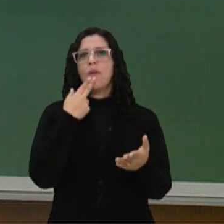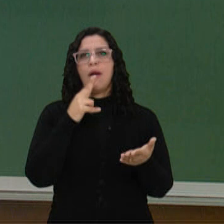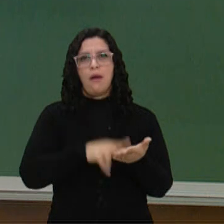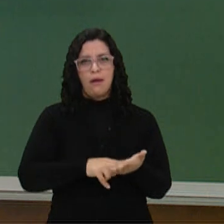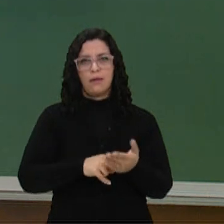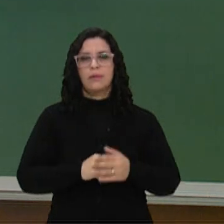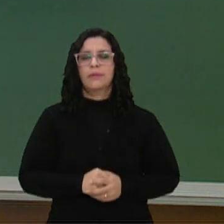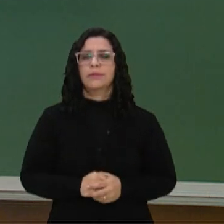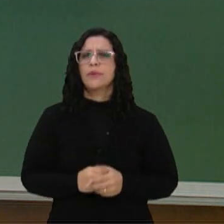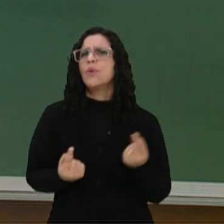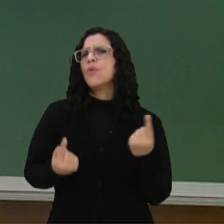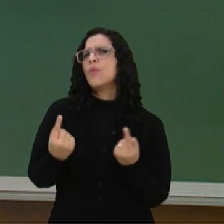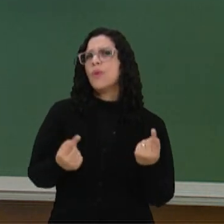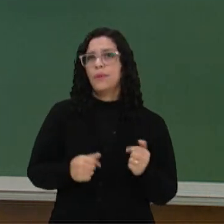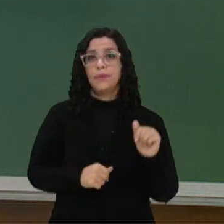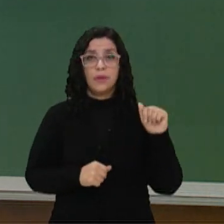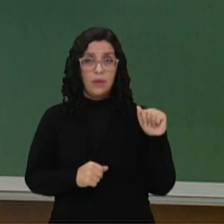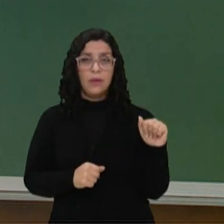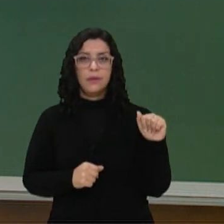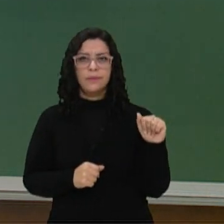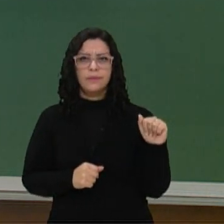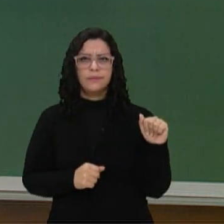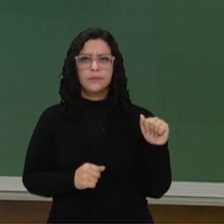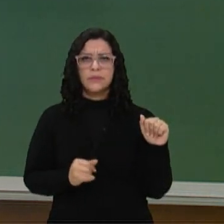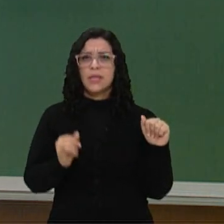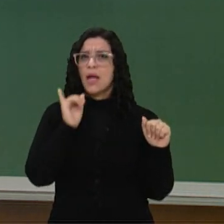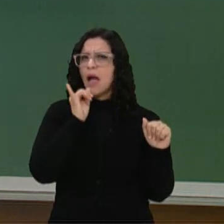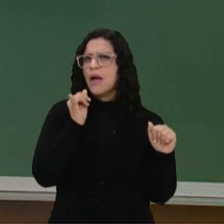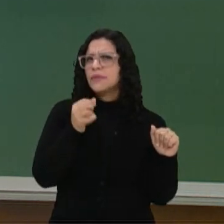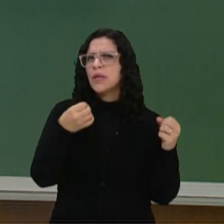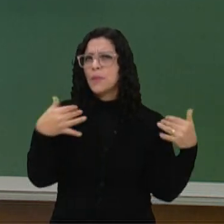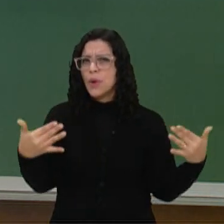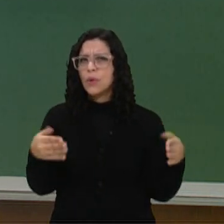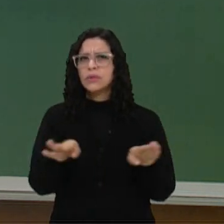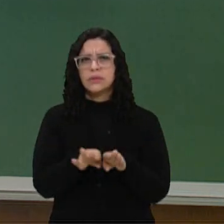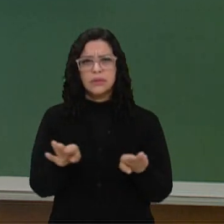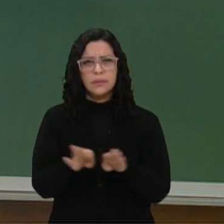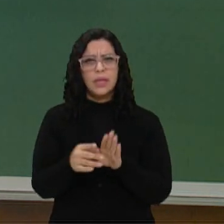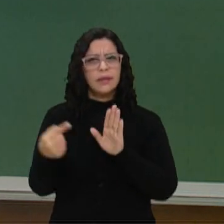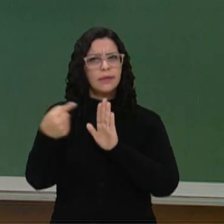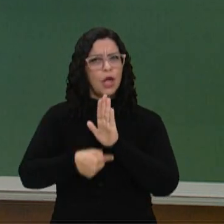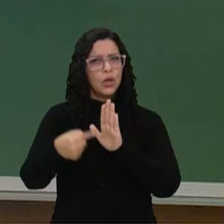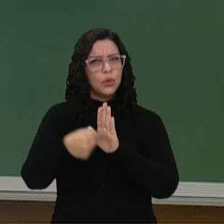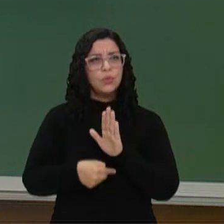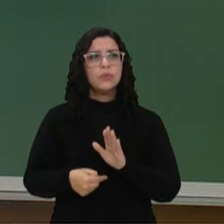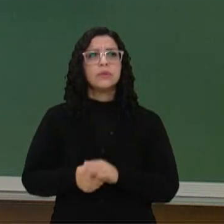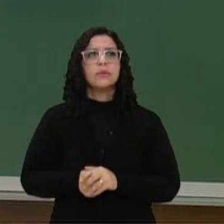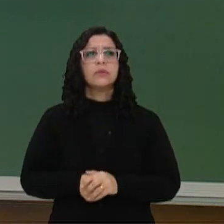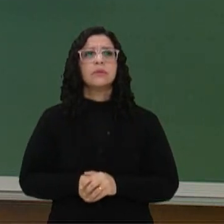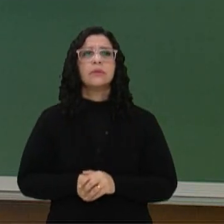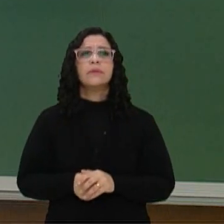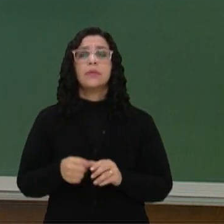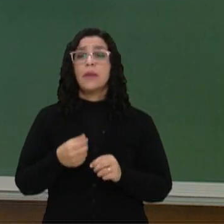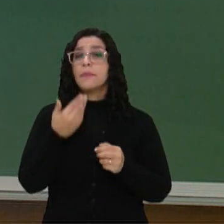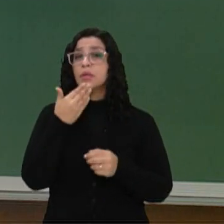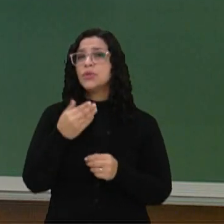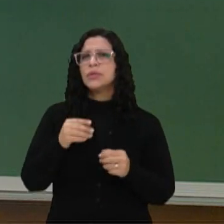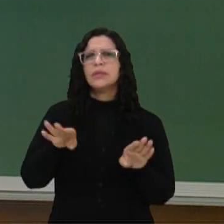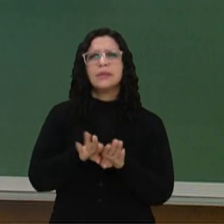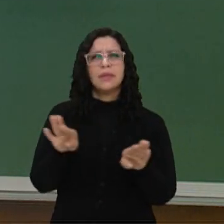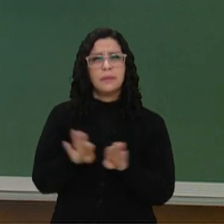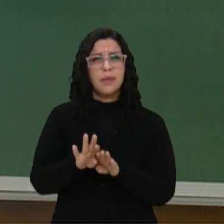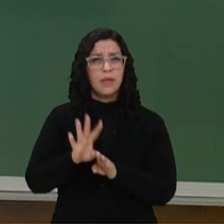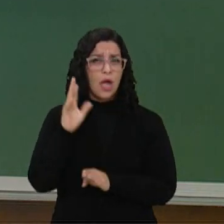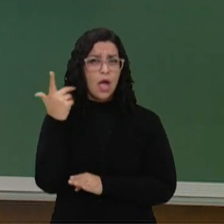em questão. Qual é? Letra A, denunciar um fato ou uma situação sugerir e reivindicar soluções.